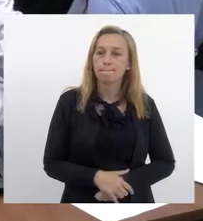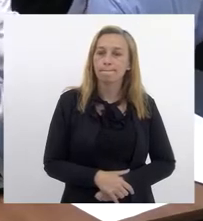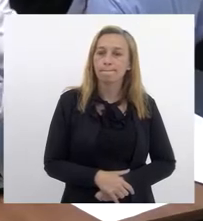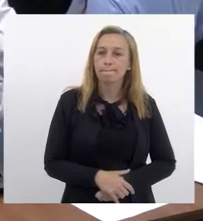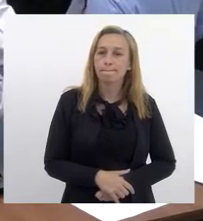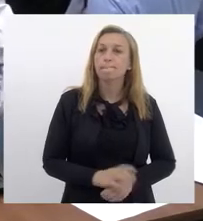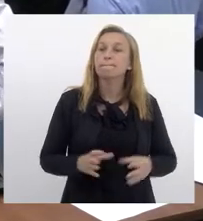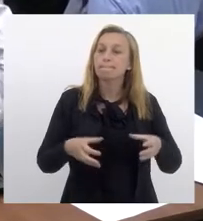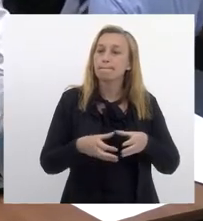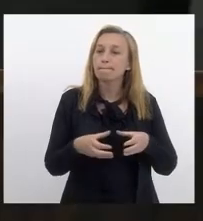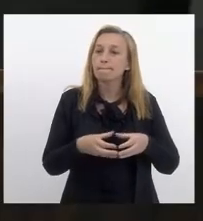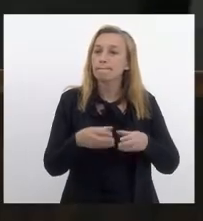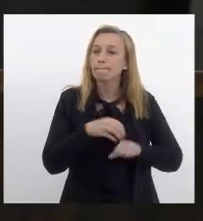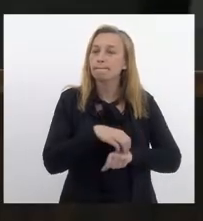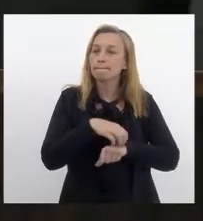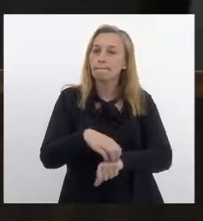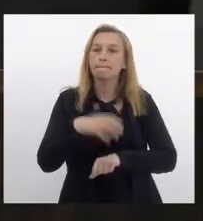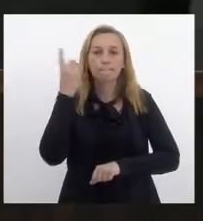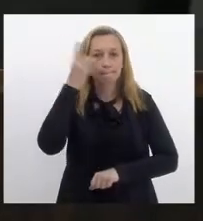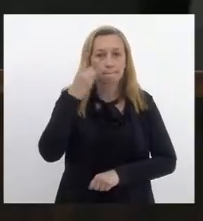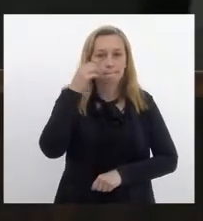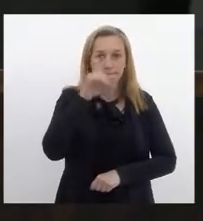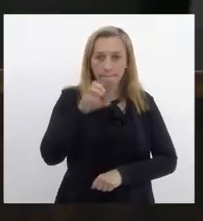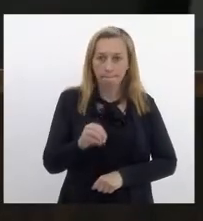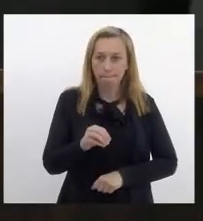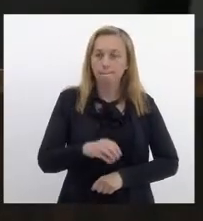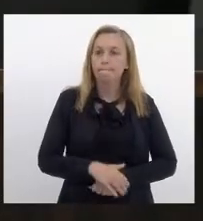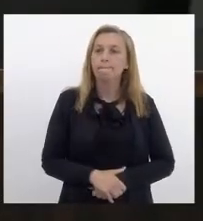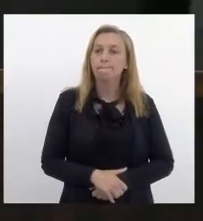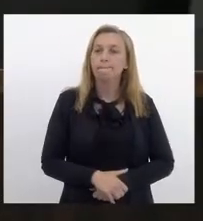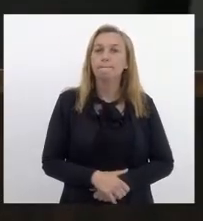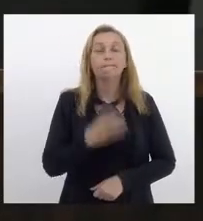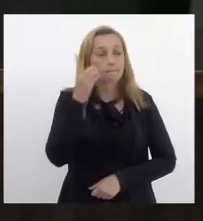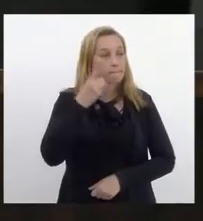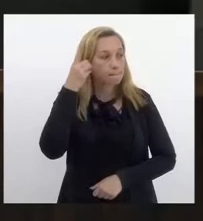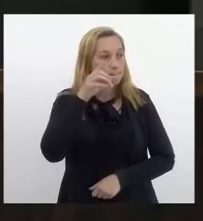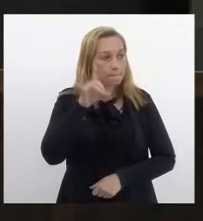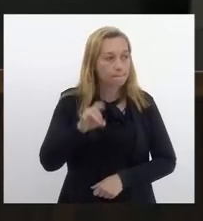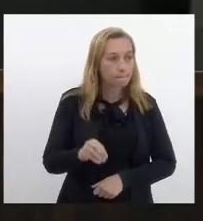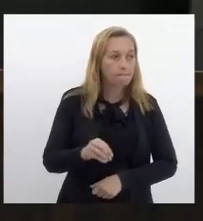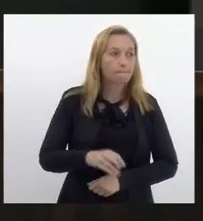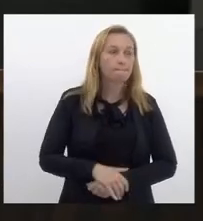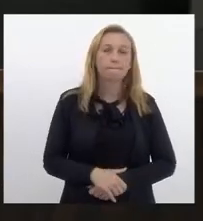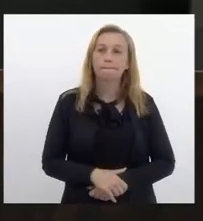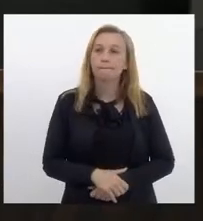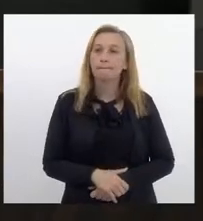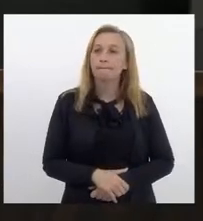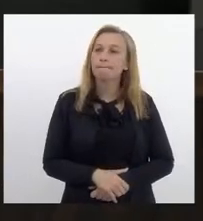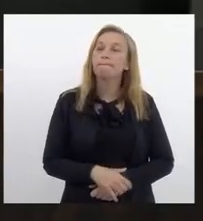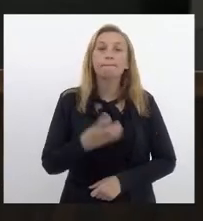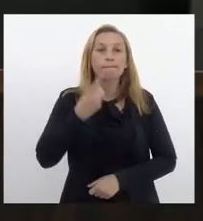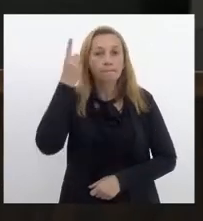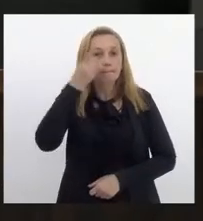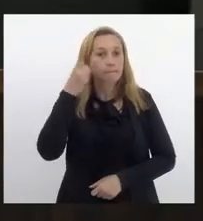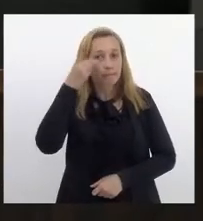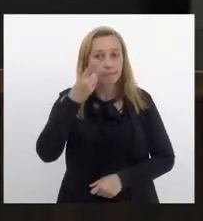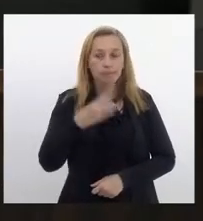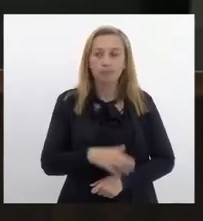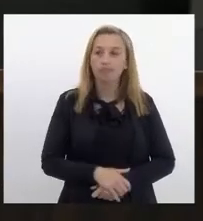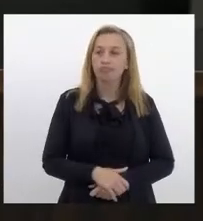Gesta. Pela Comissão de Transporte, deputado Dionísio Lins. Deputado Dionísio Lins.